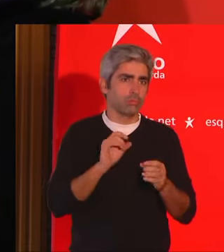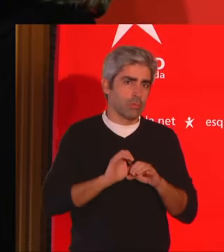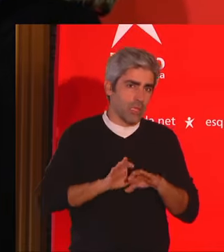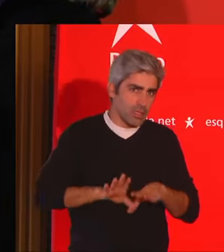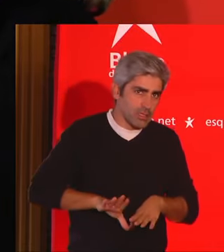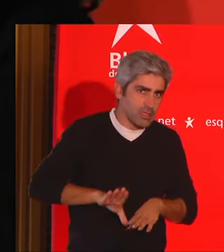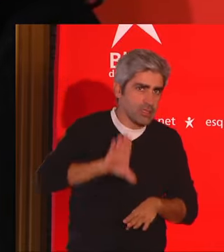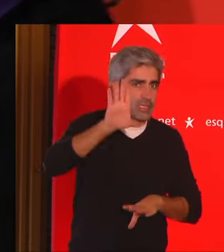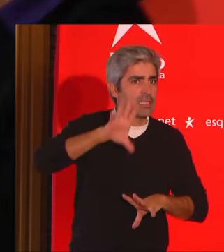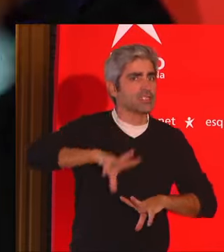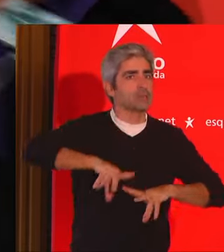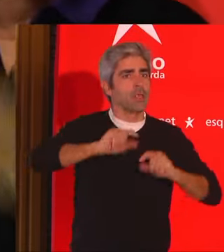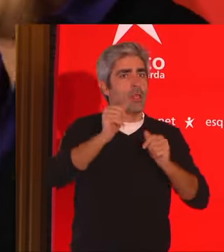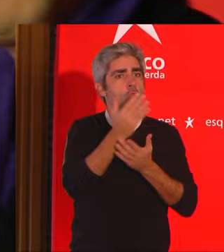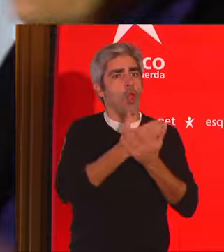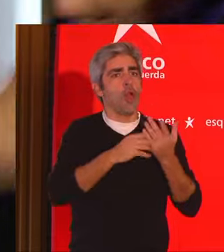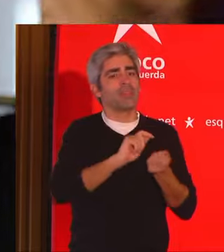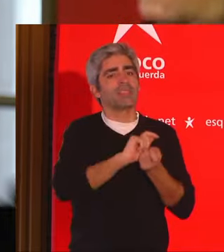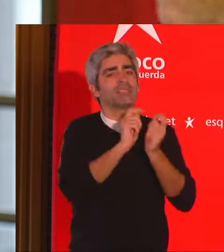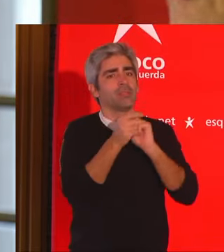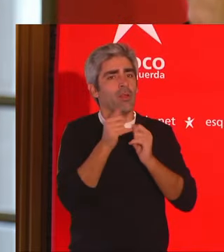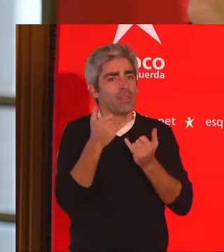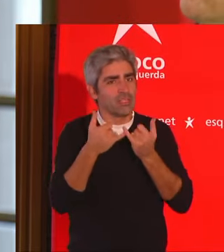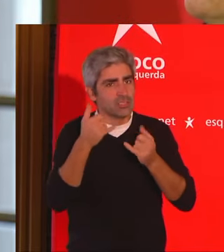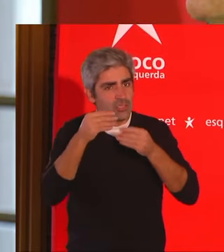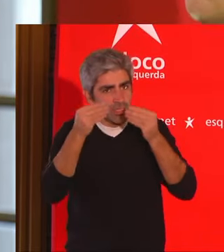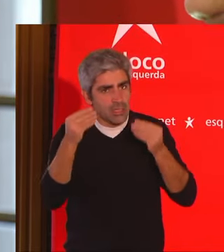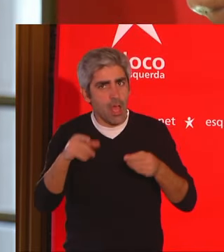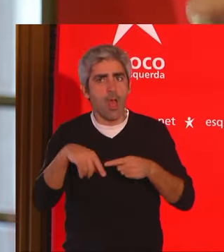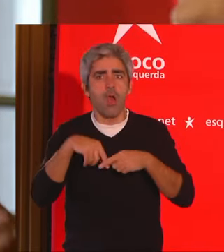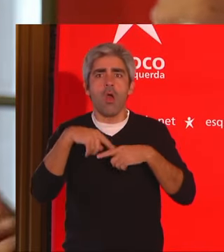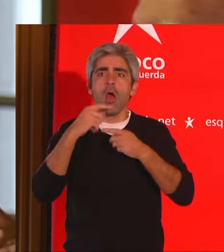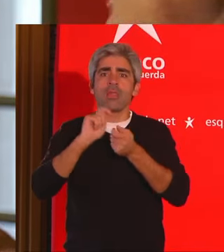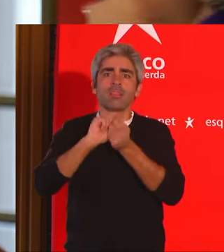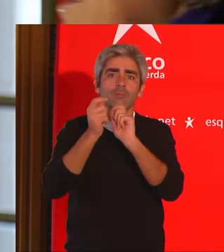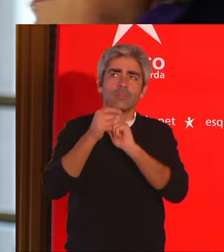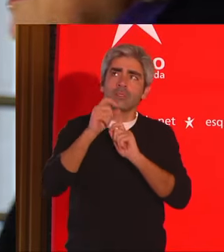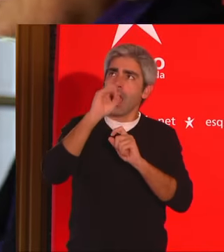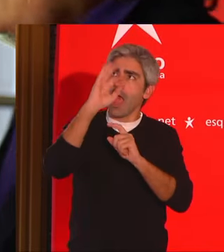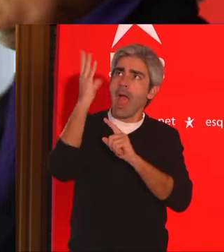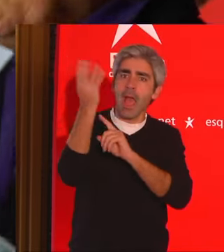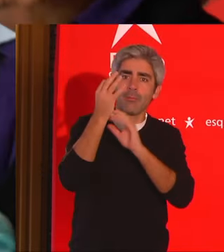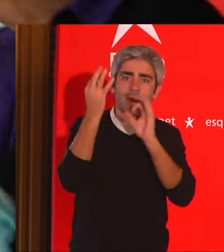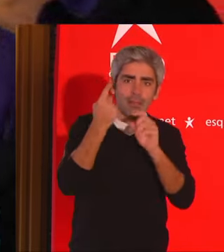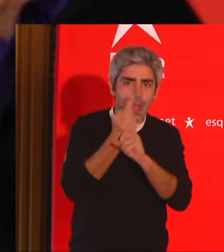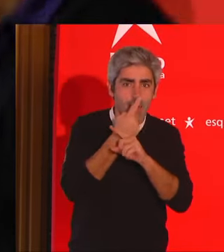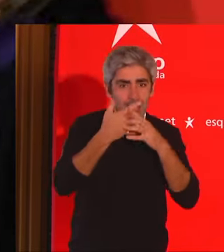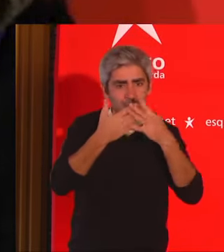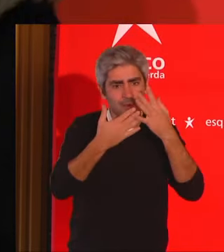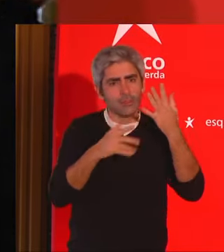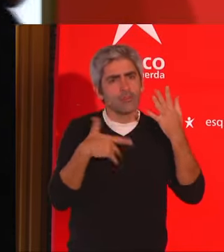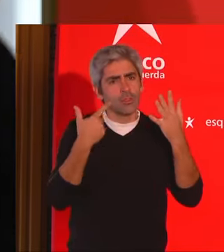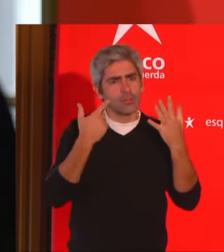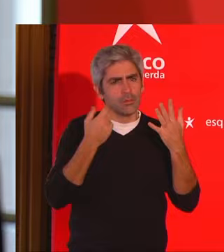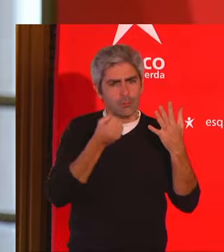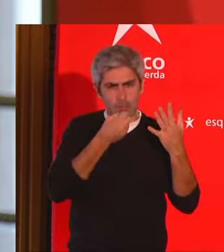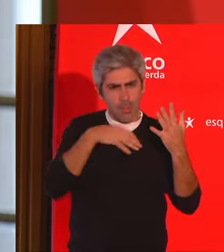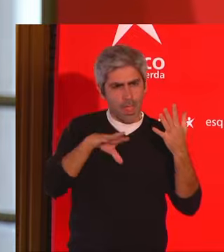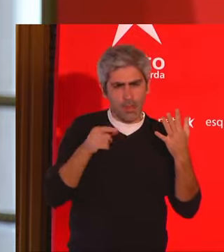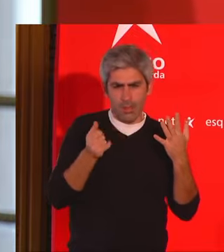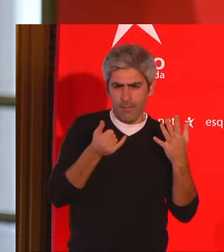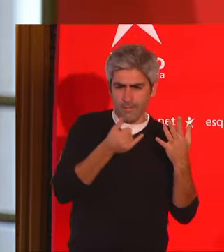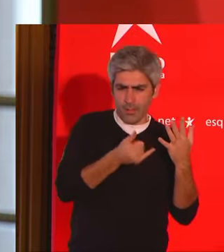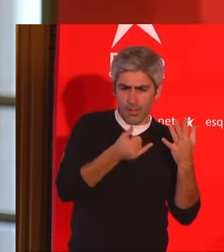crescimento económico, a nossa transição digital, a nossa transformação ambiental, etc., depois desperdiça